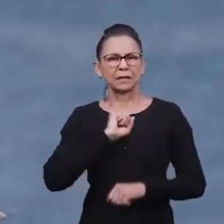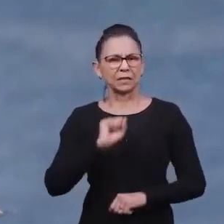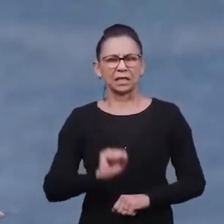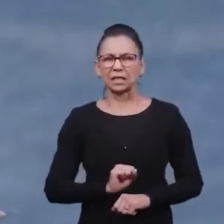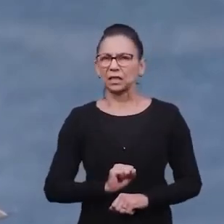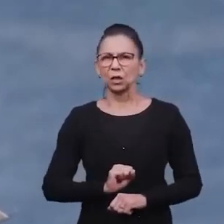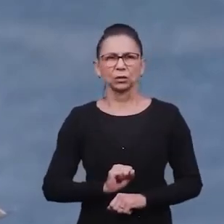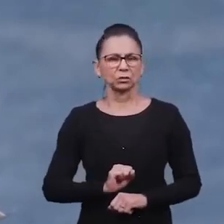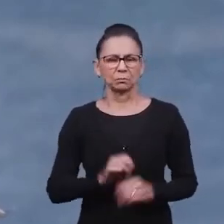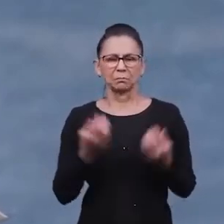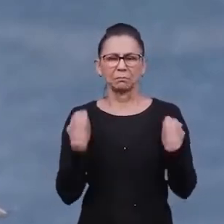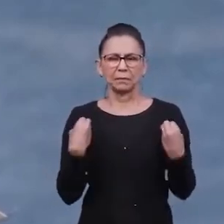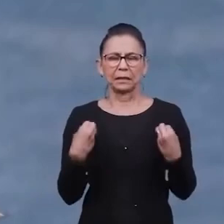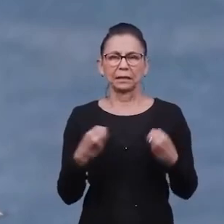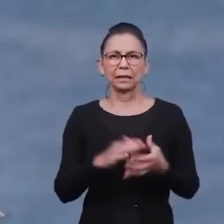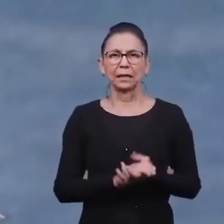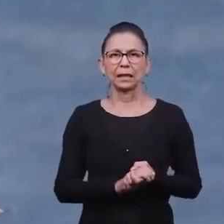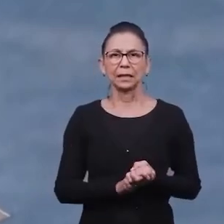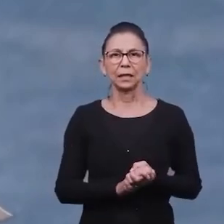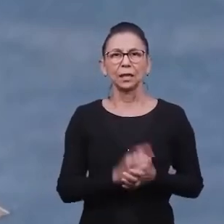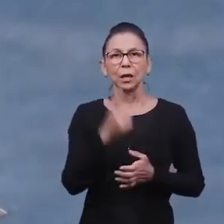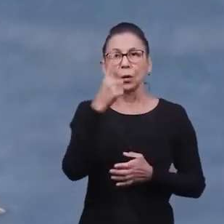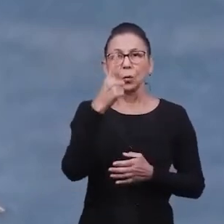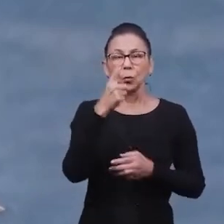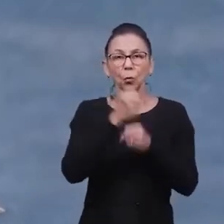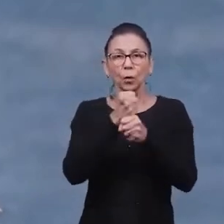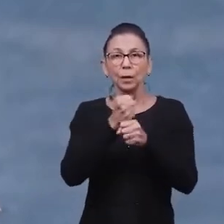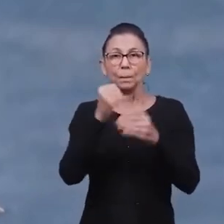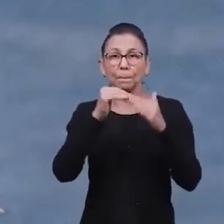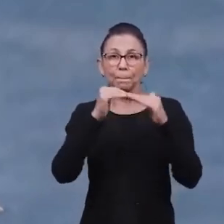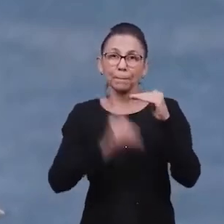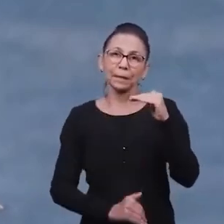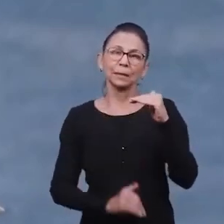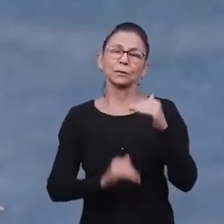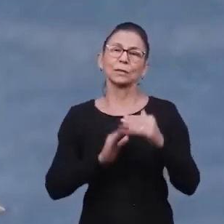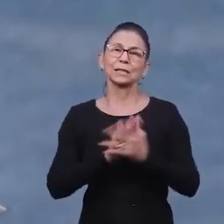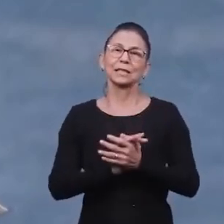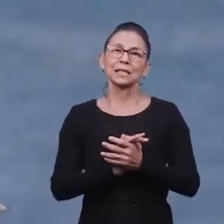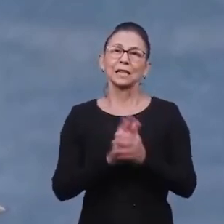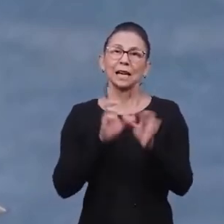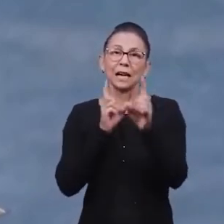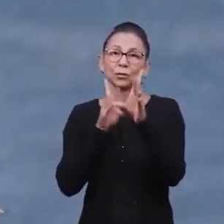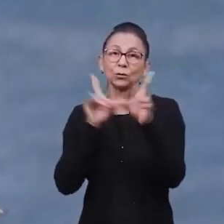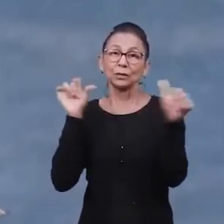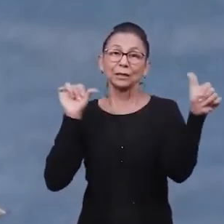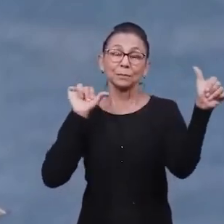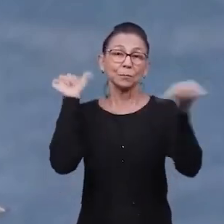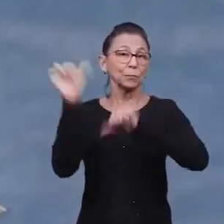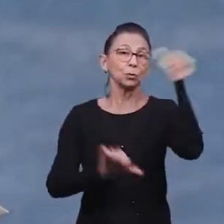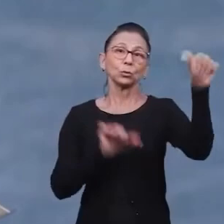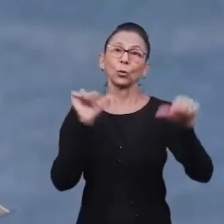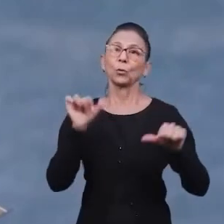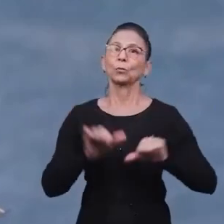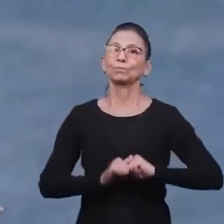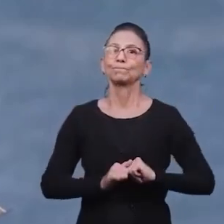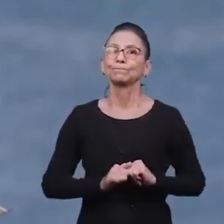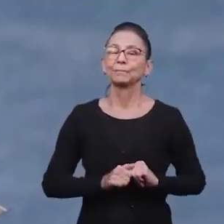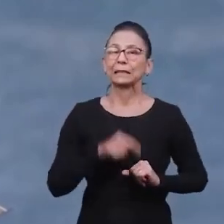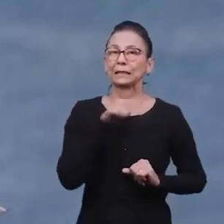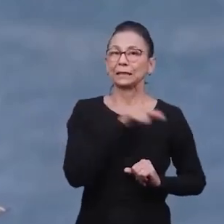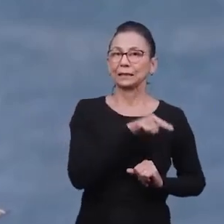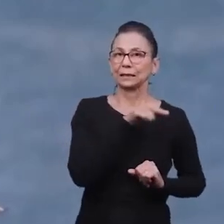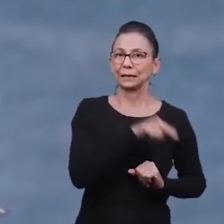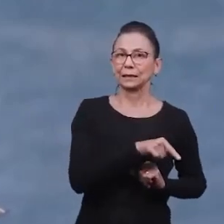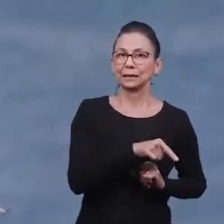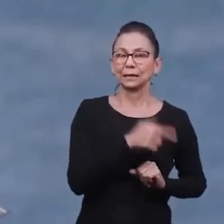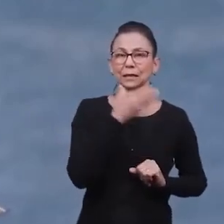em pecado. Ou seja, em menos de um ano, ele transtornou toda a doutrina. Então, Jeroboão, e era um homem, a palavra de Deus, que ele era um